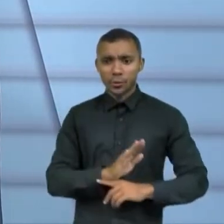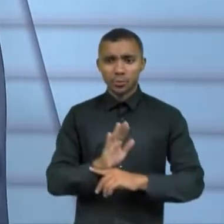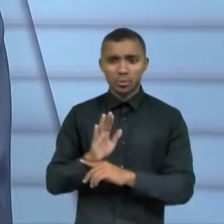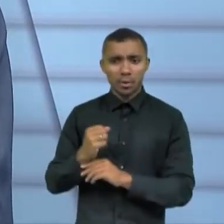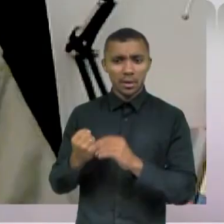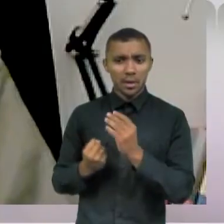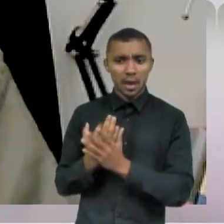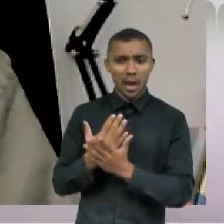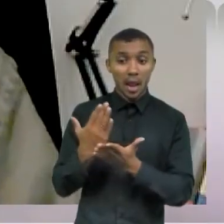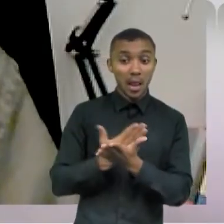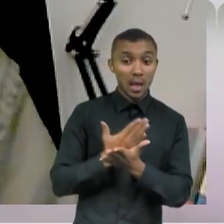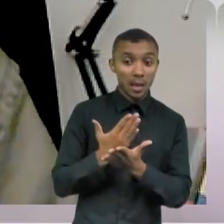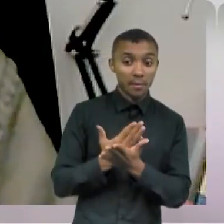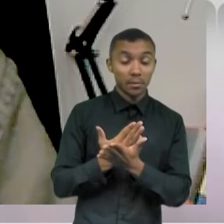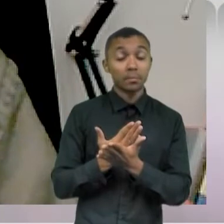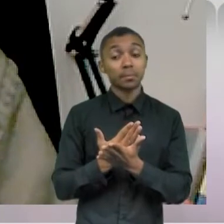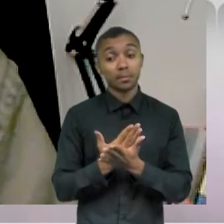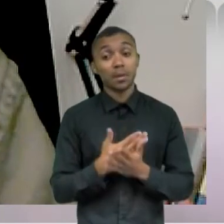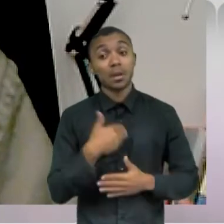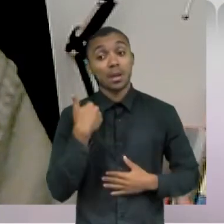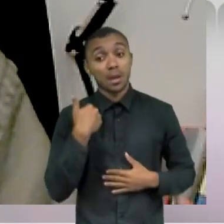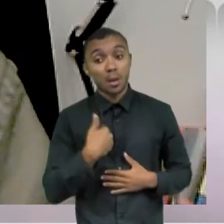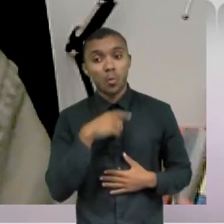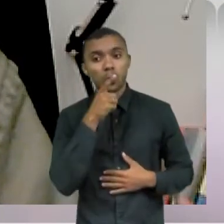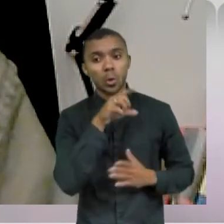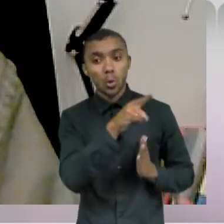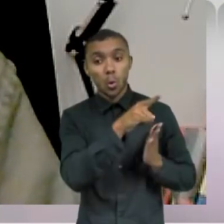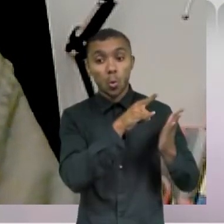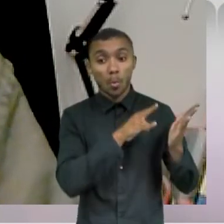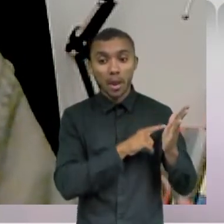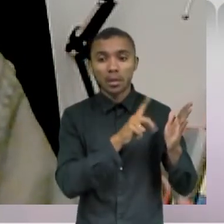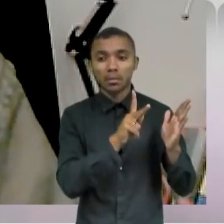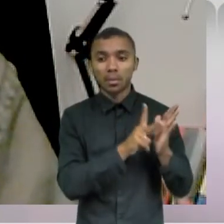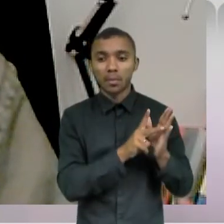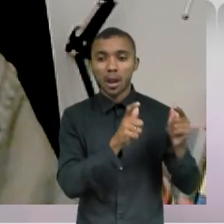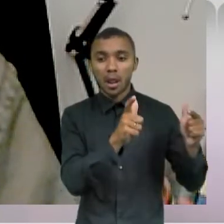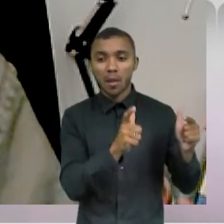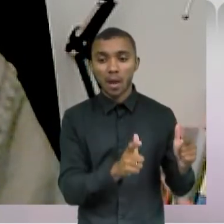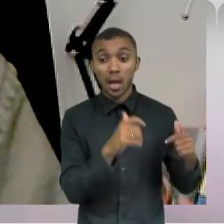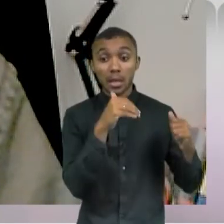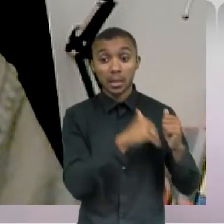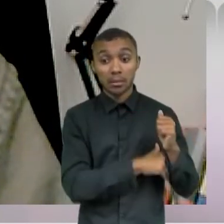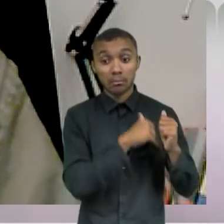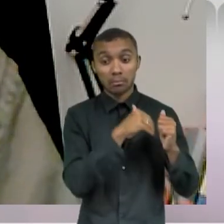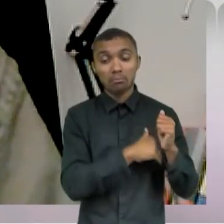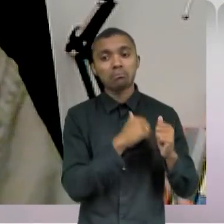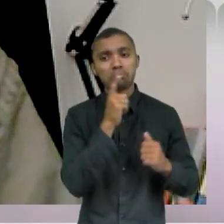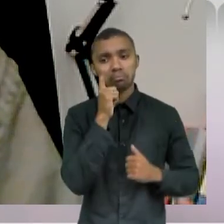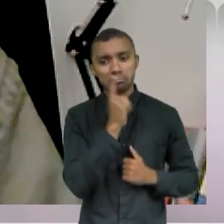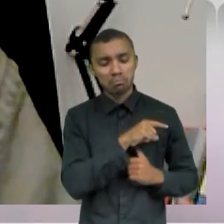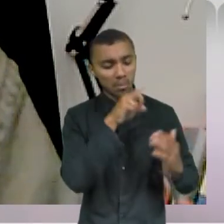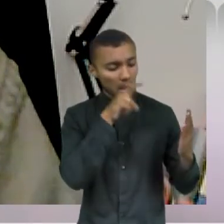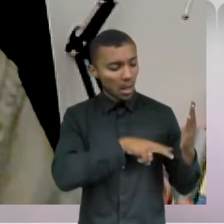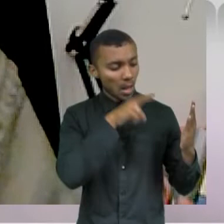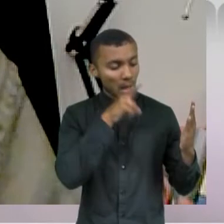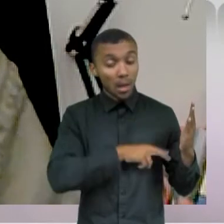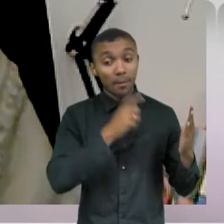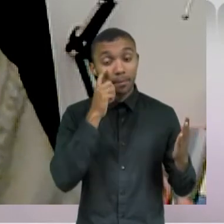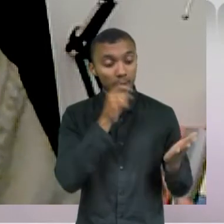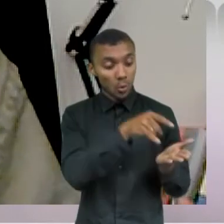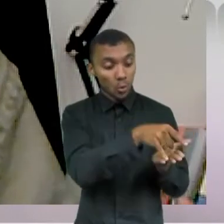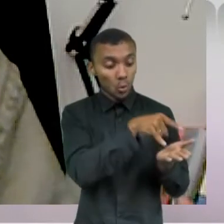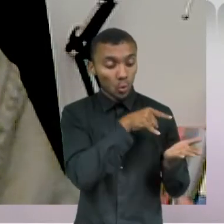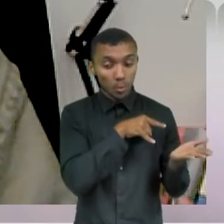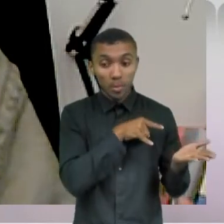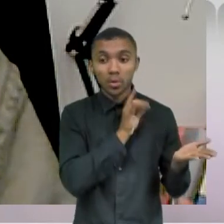Cícero? Eu tive acesso a documentos do arquivo secreto, né, e esses